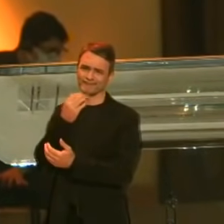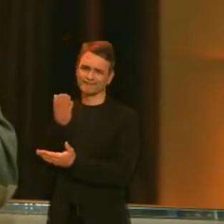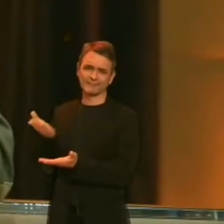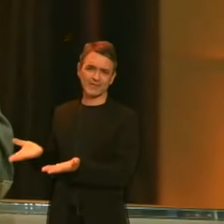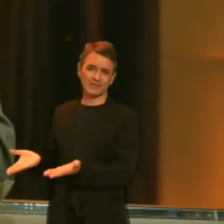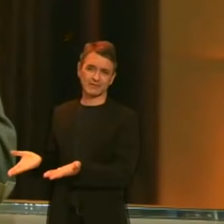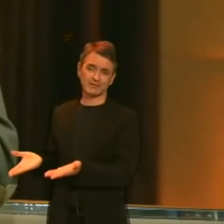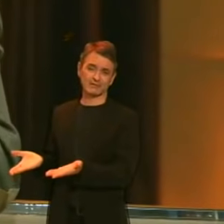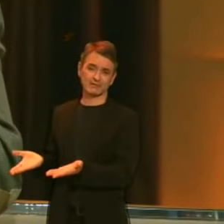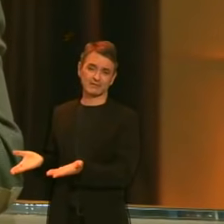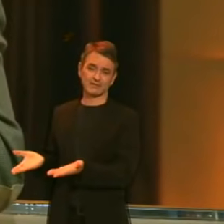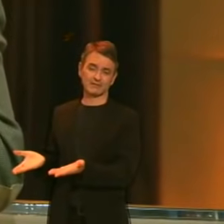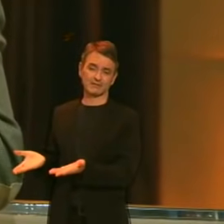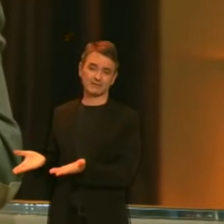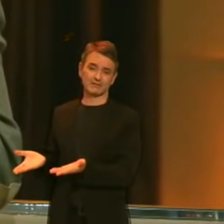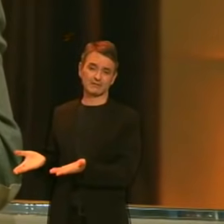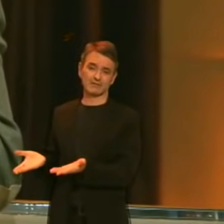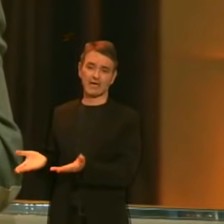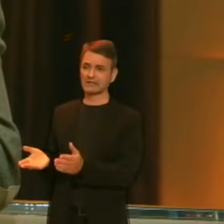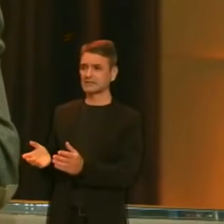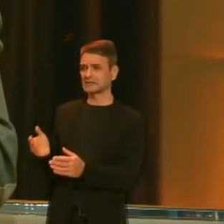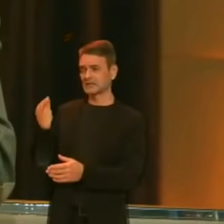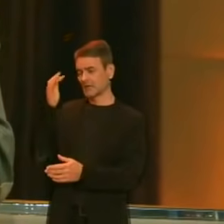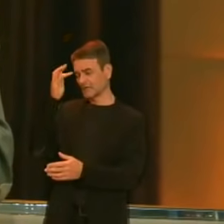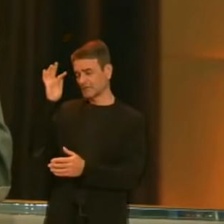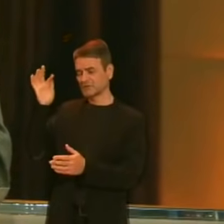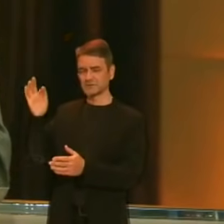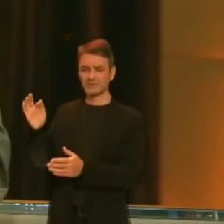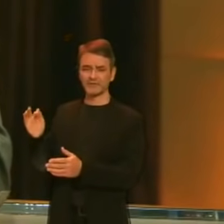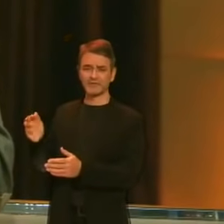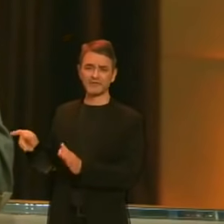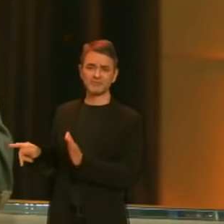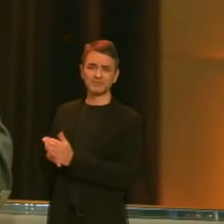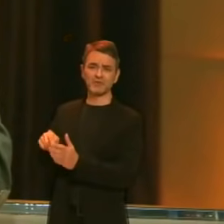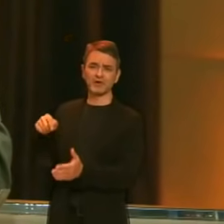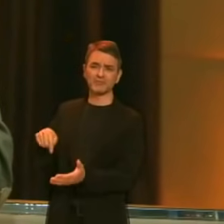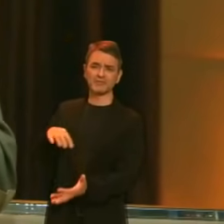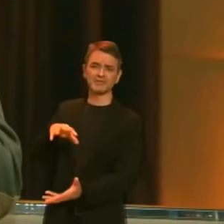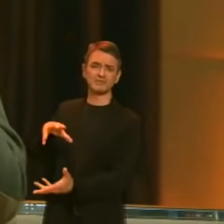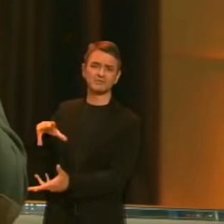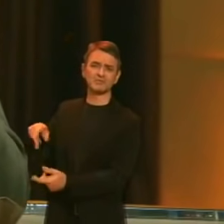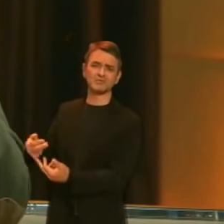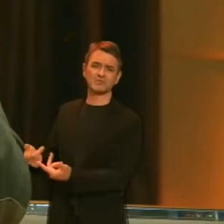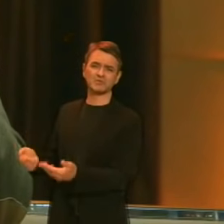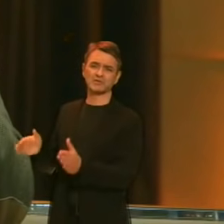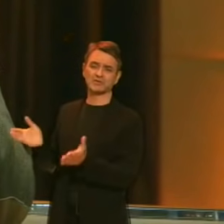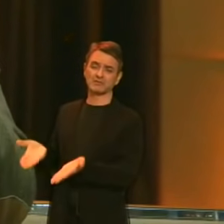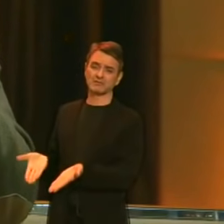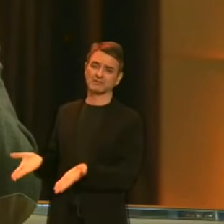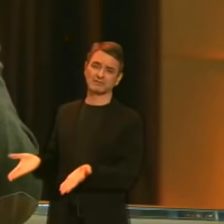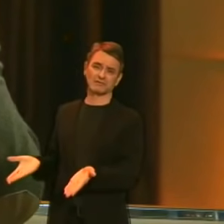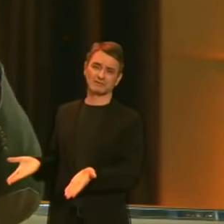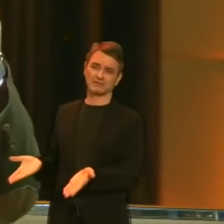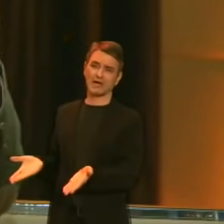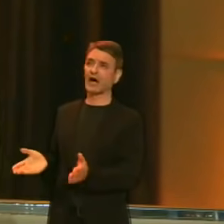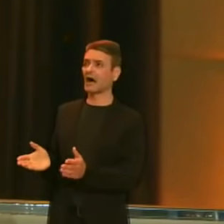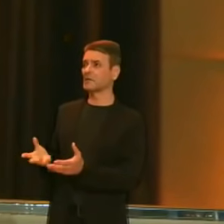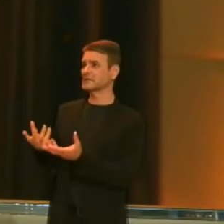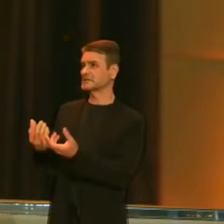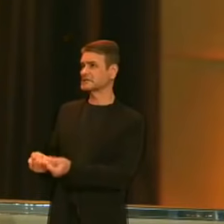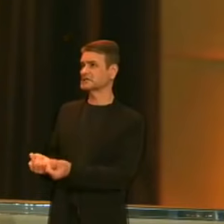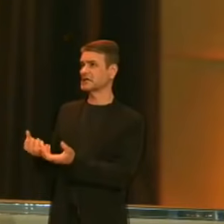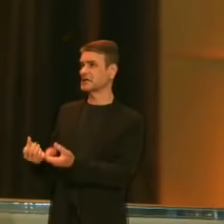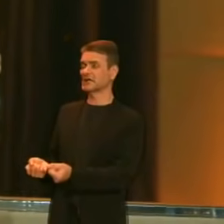cristianismo alinhado à filosofia desse mundo, só para ser tolerável,